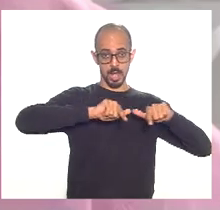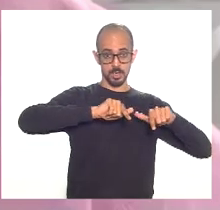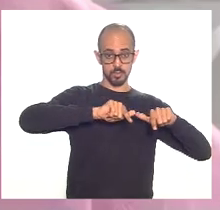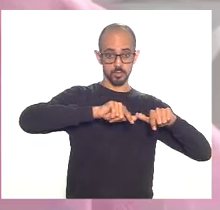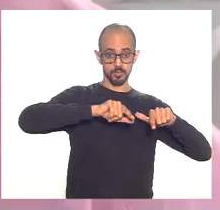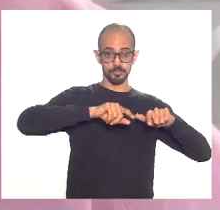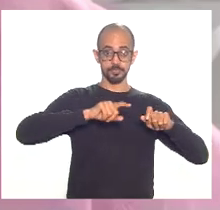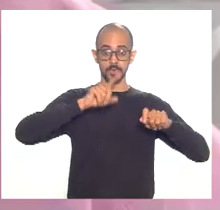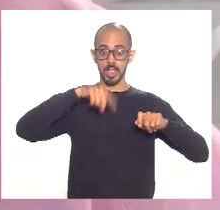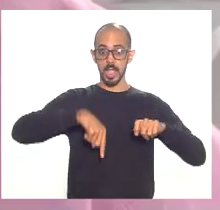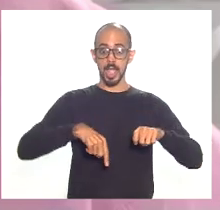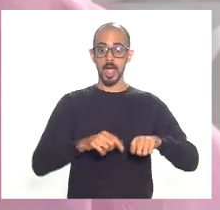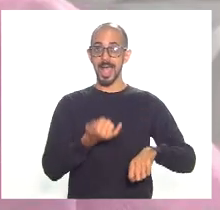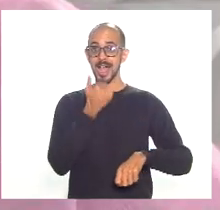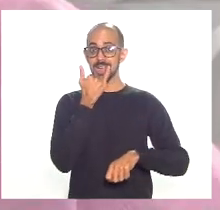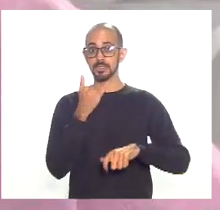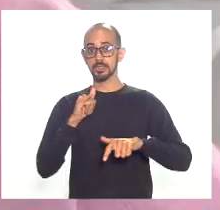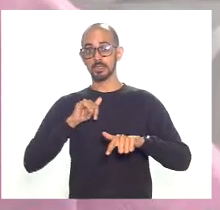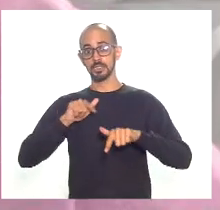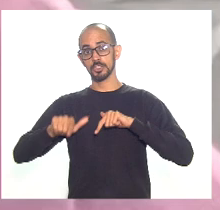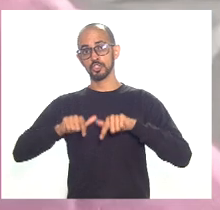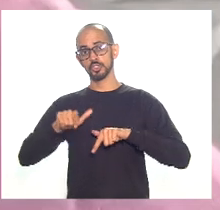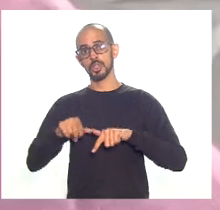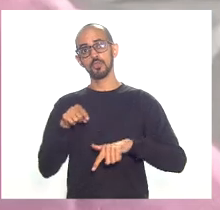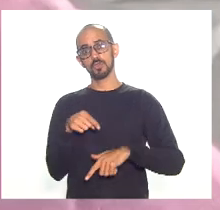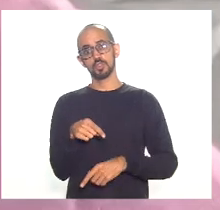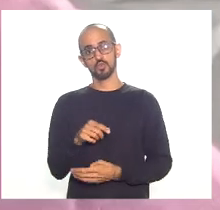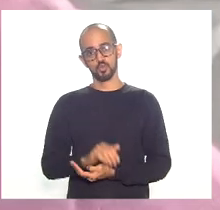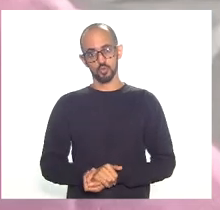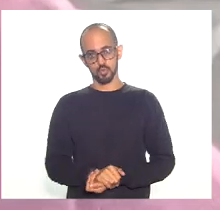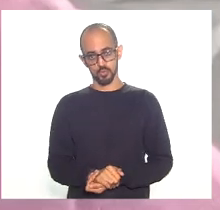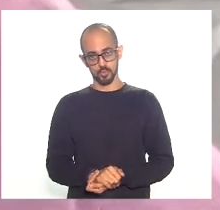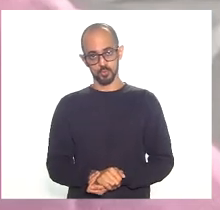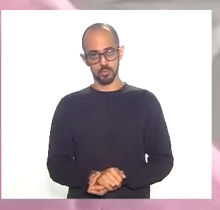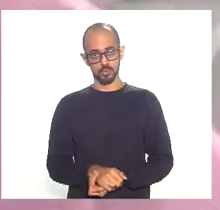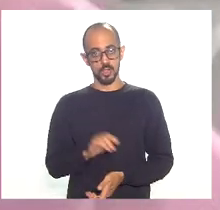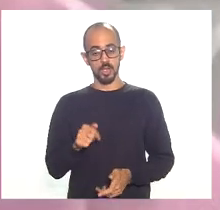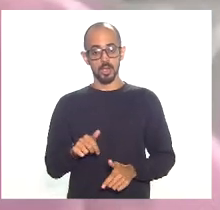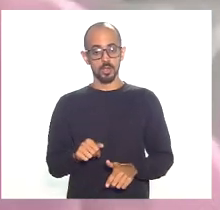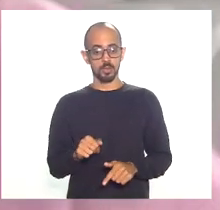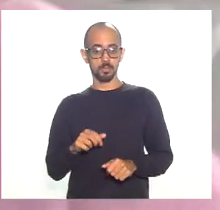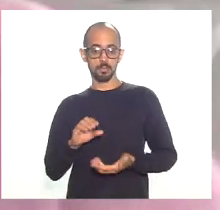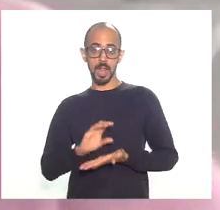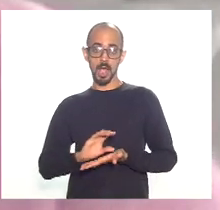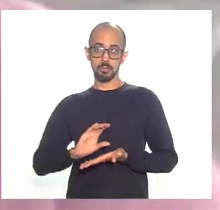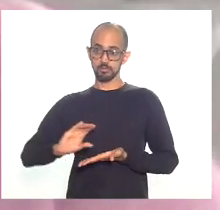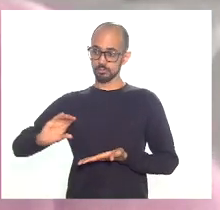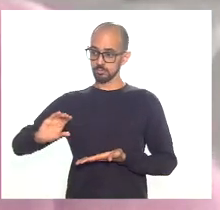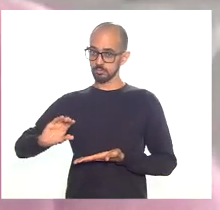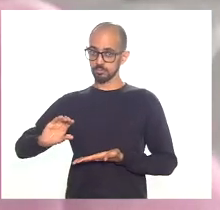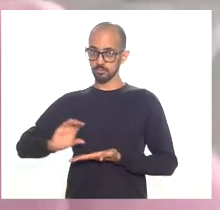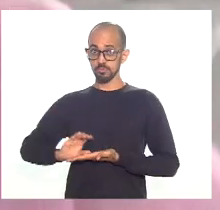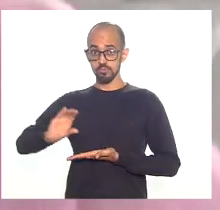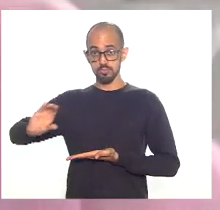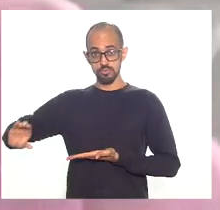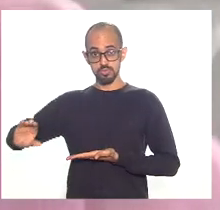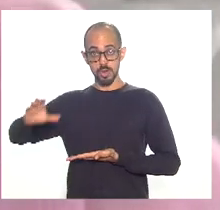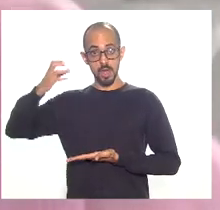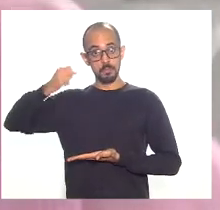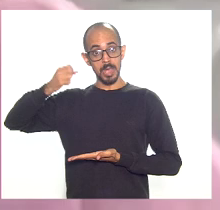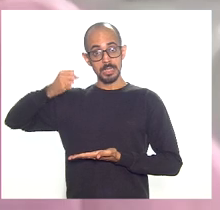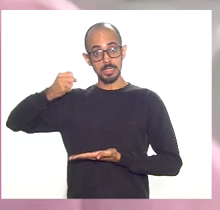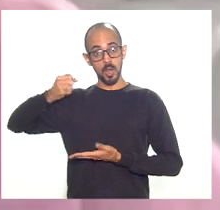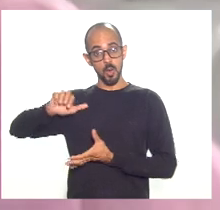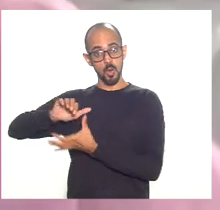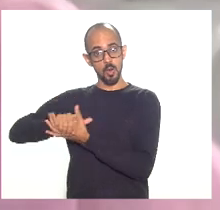é considerado acidente em serviço para fins de concessão de pensão pós-morte. E,